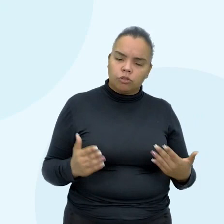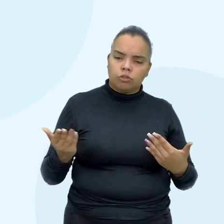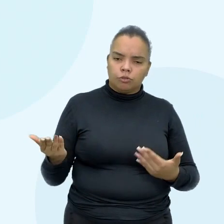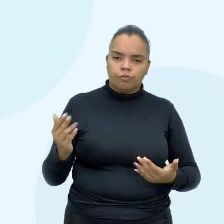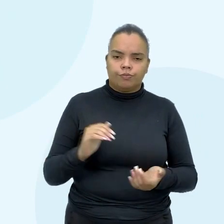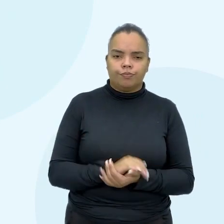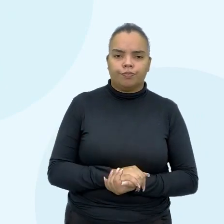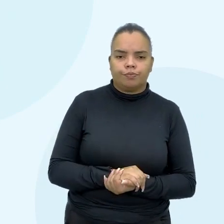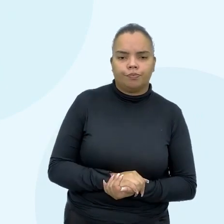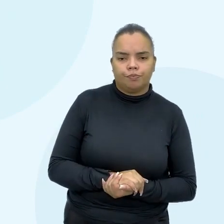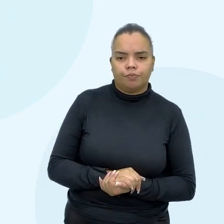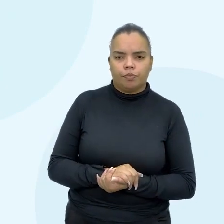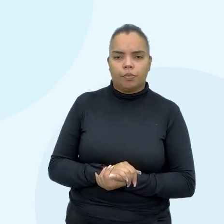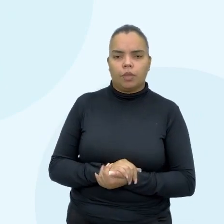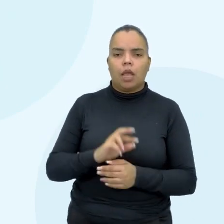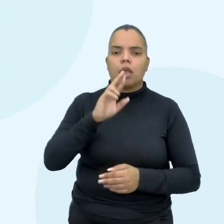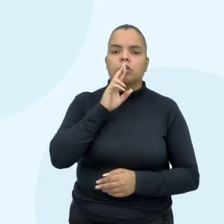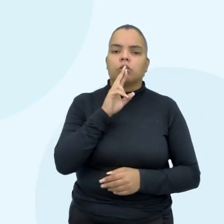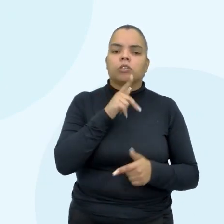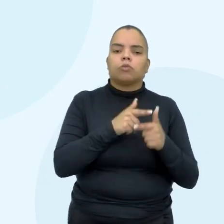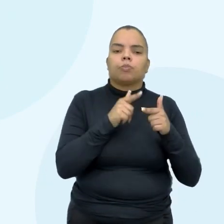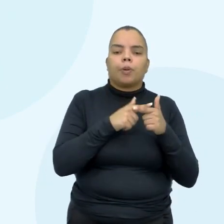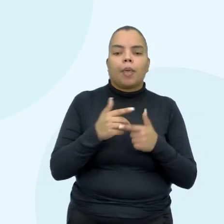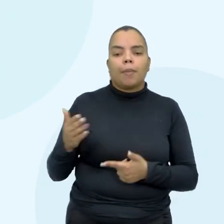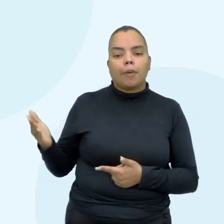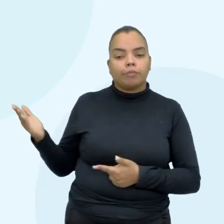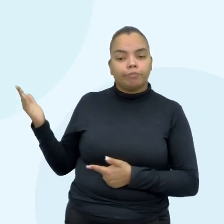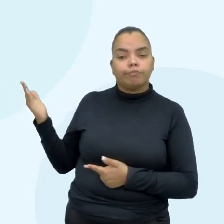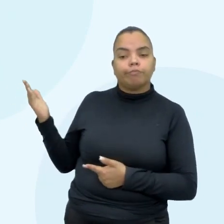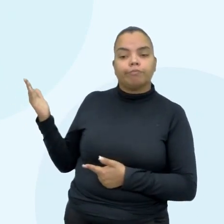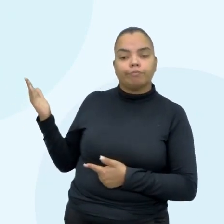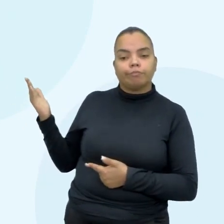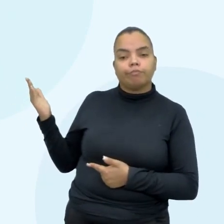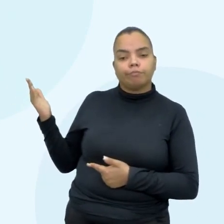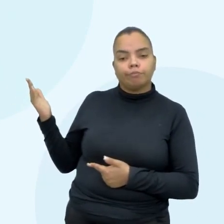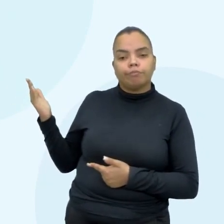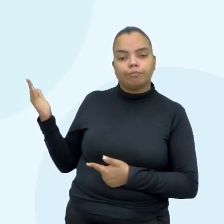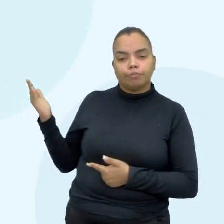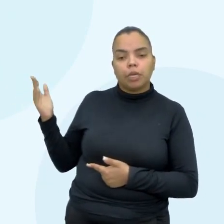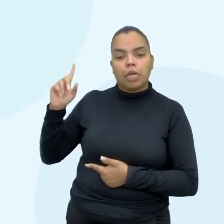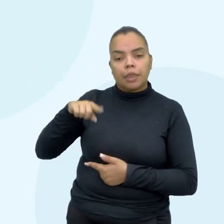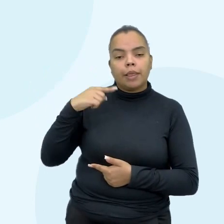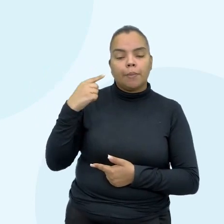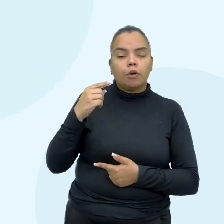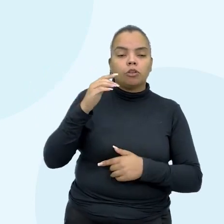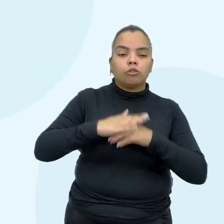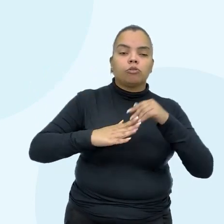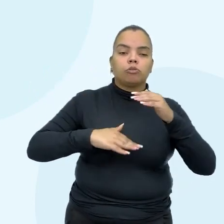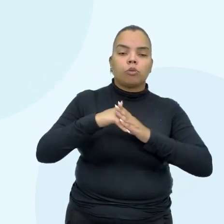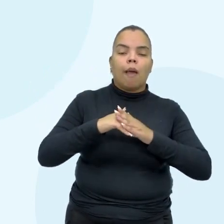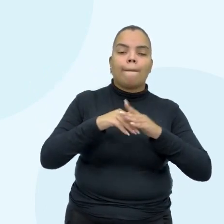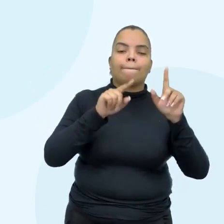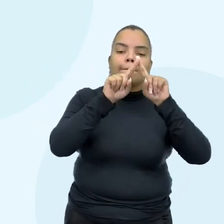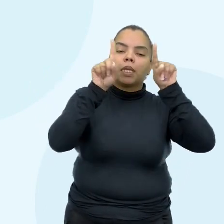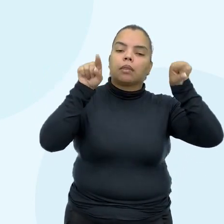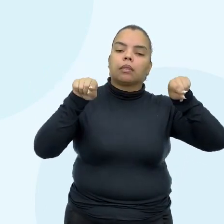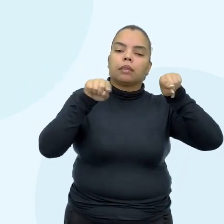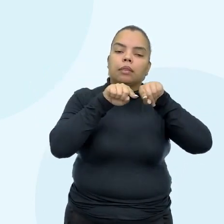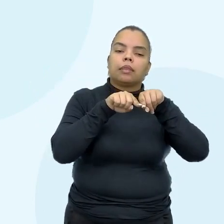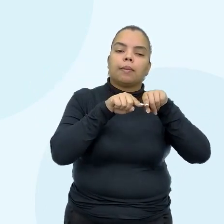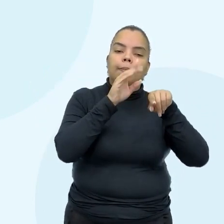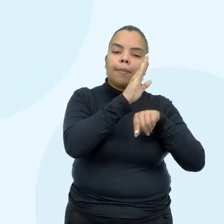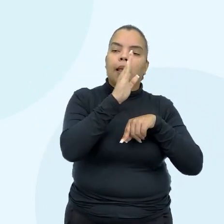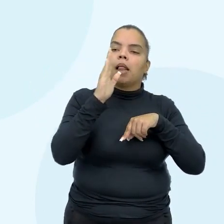fazer a resolução do problema, né, sem uso de algoritmo, depois construir uma tabela e através dessa tabela,